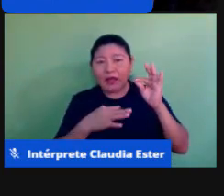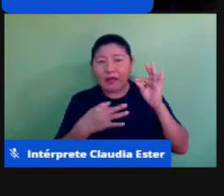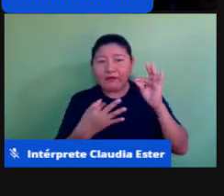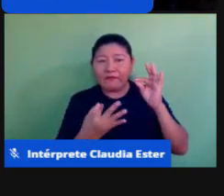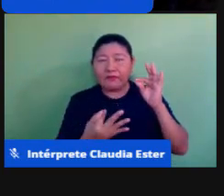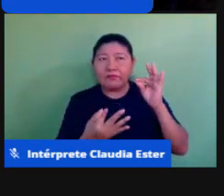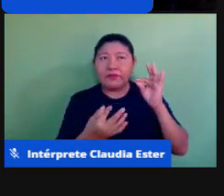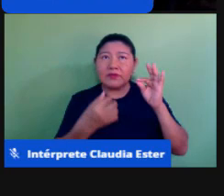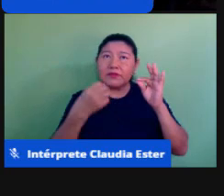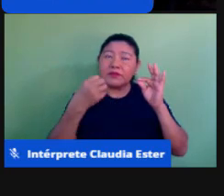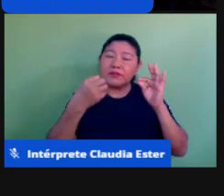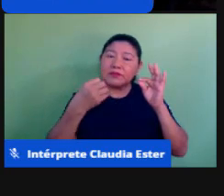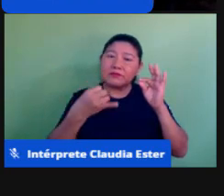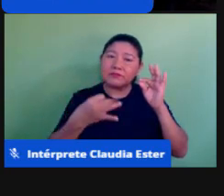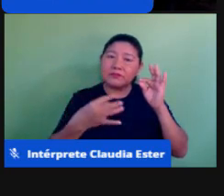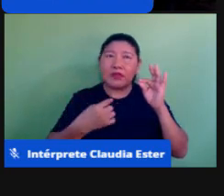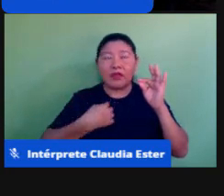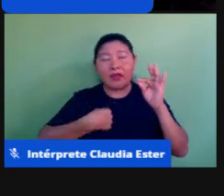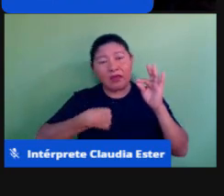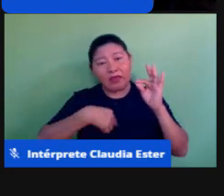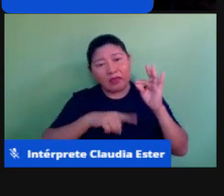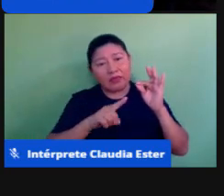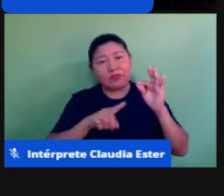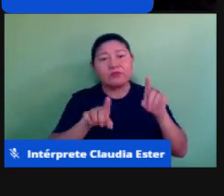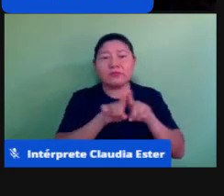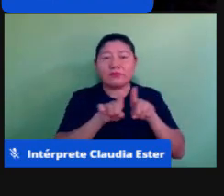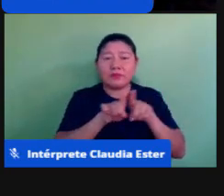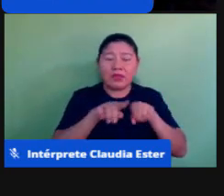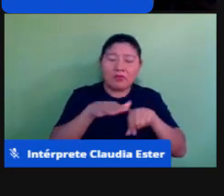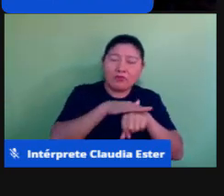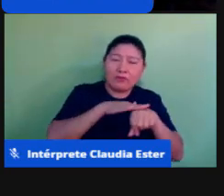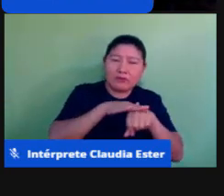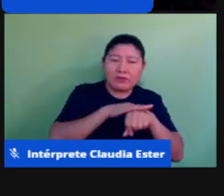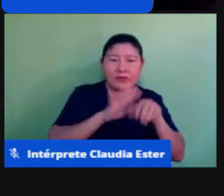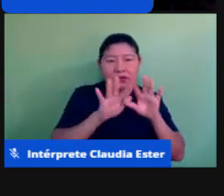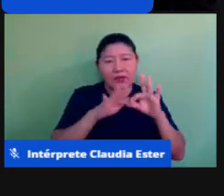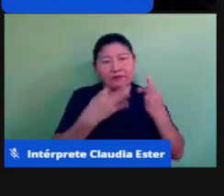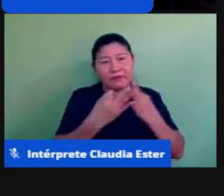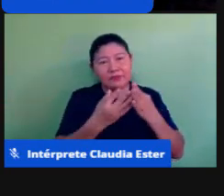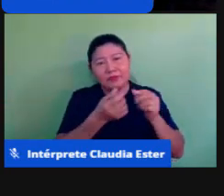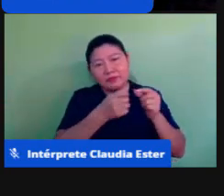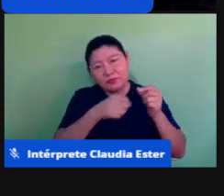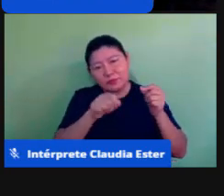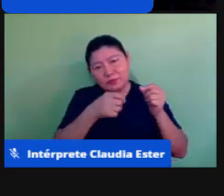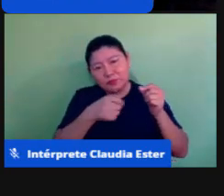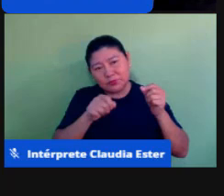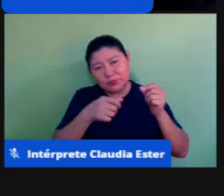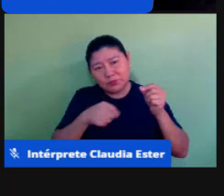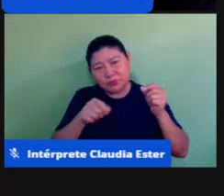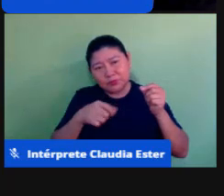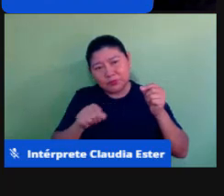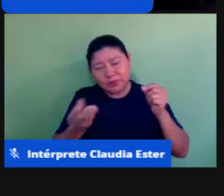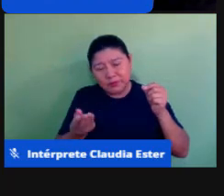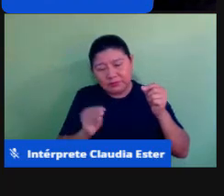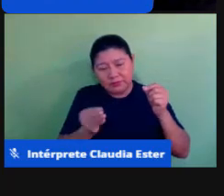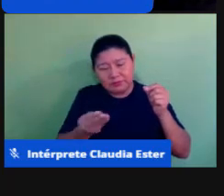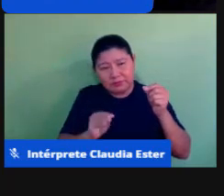você, conforme você entrar em contato com a família, você vai relatando para você ter um